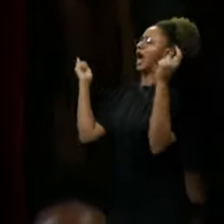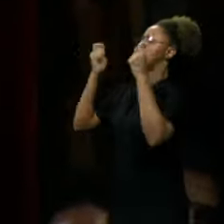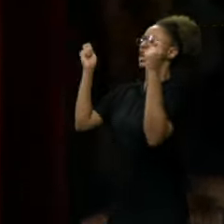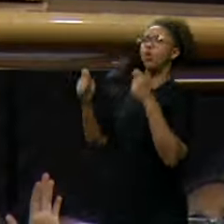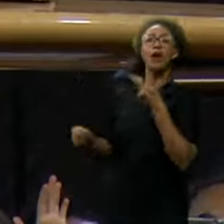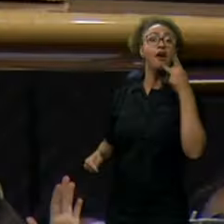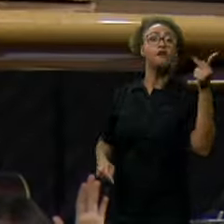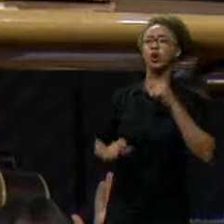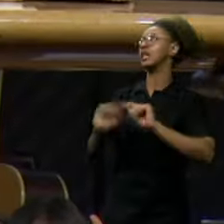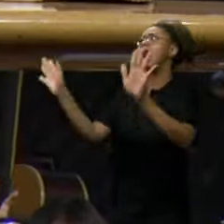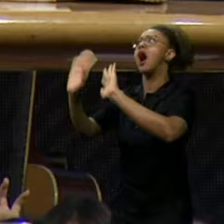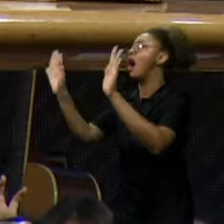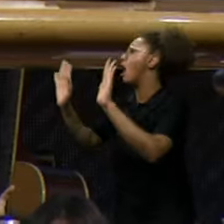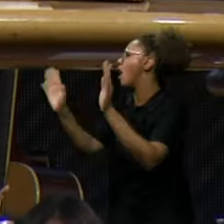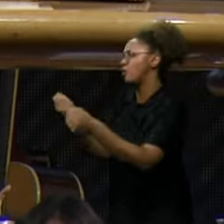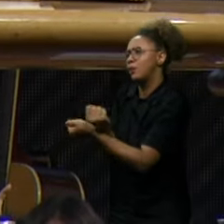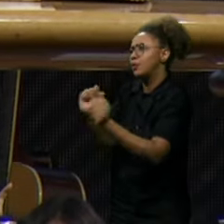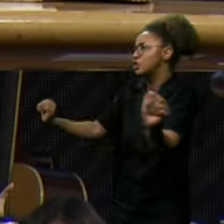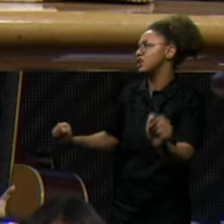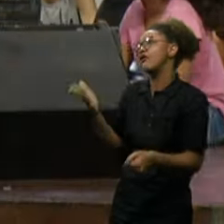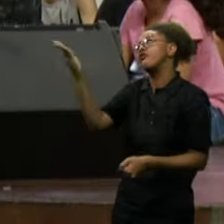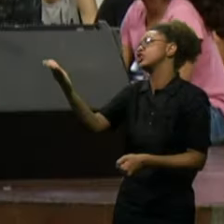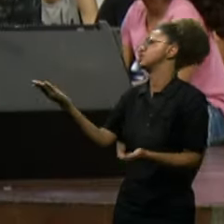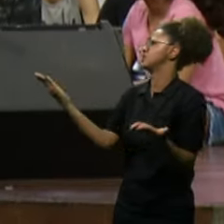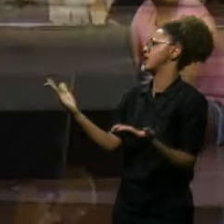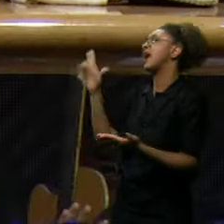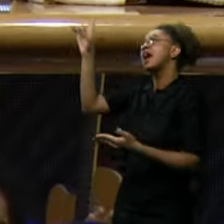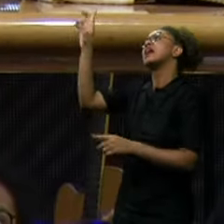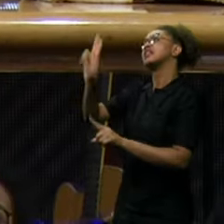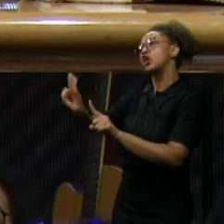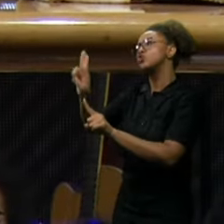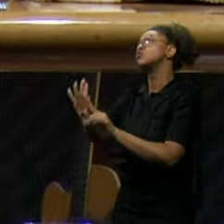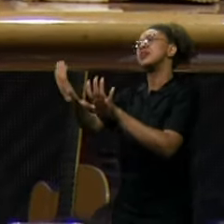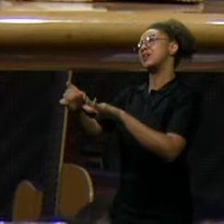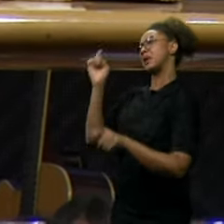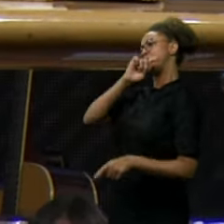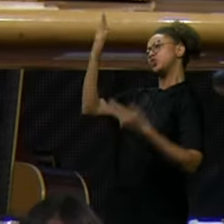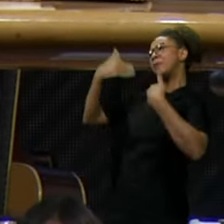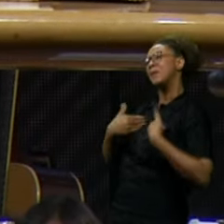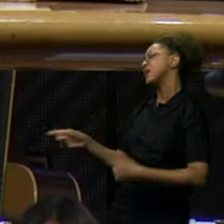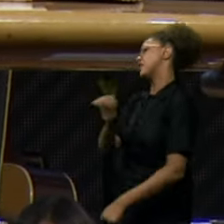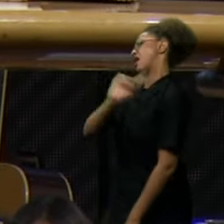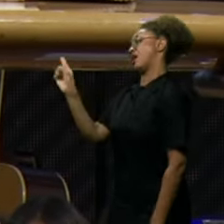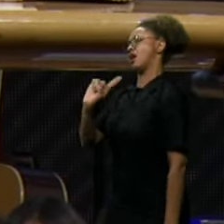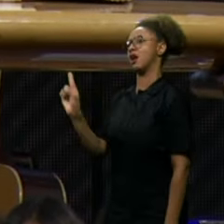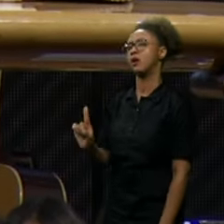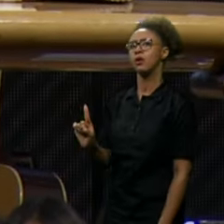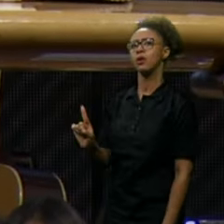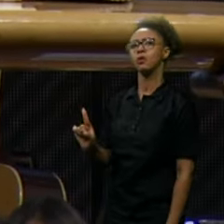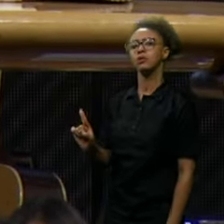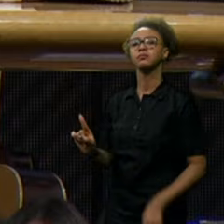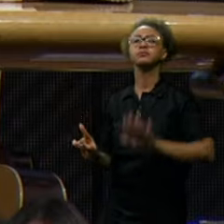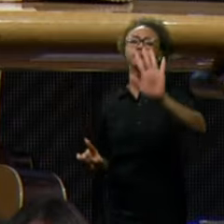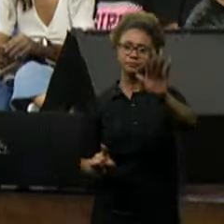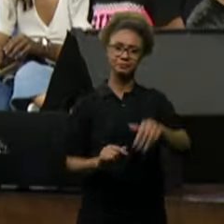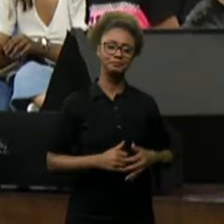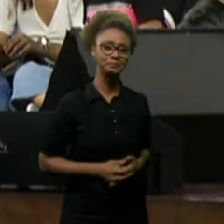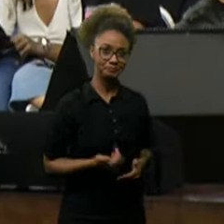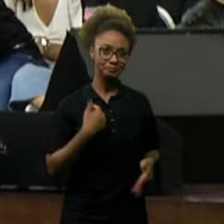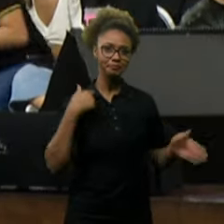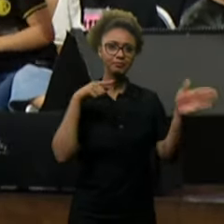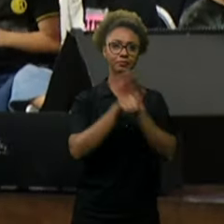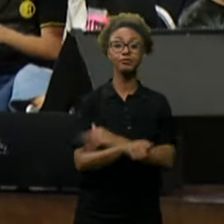ela disse não meu senhor homem de Deus não mintas a tua serva então Responda para mim